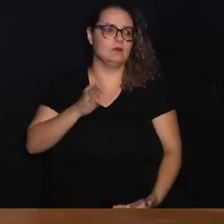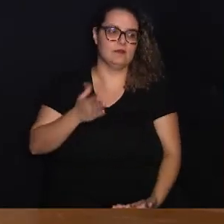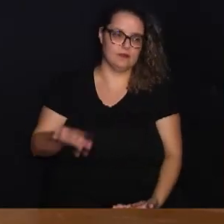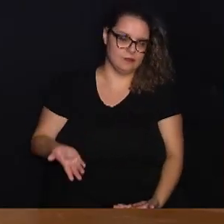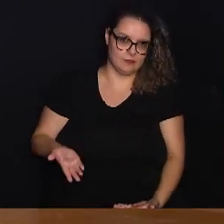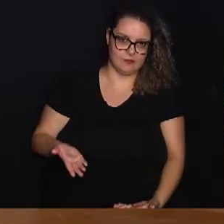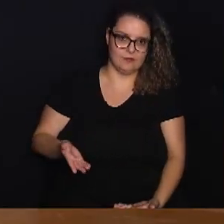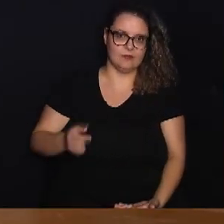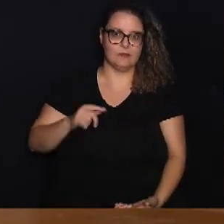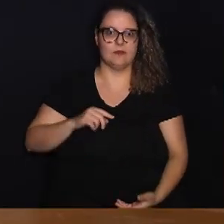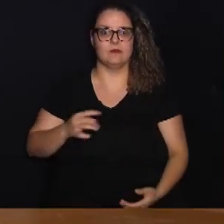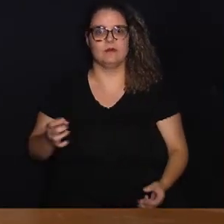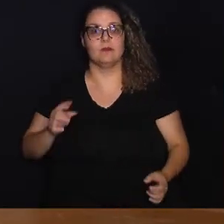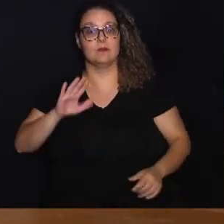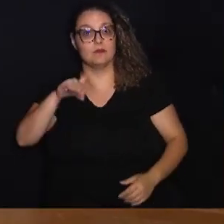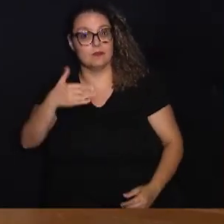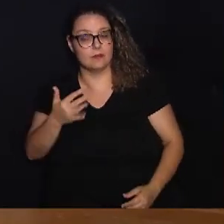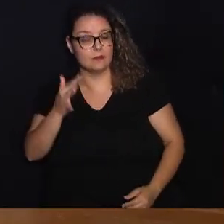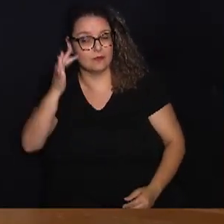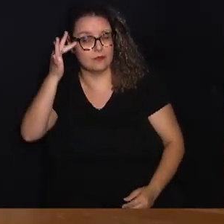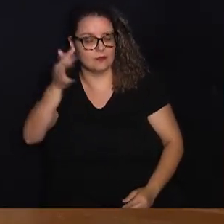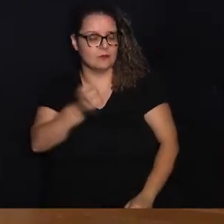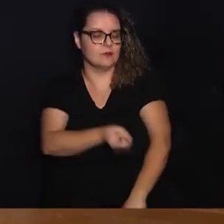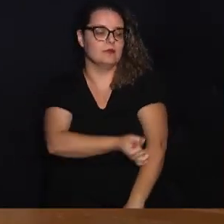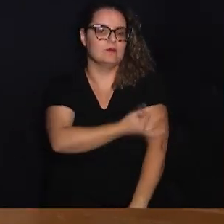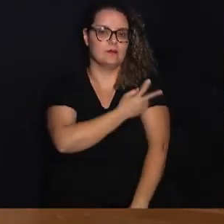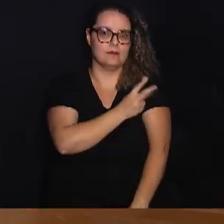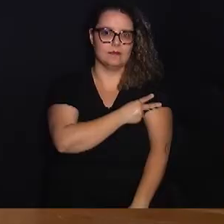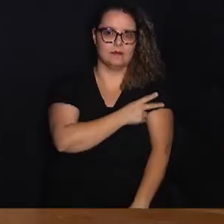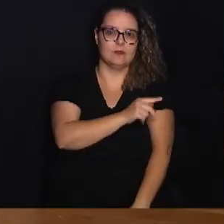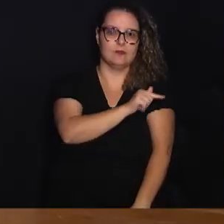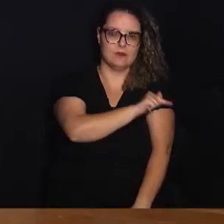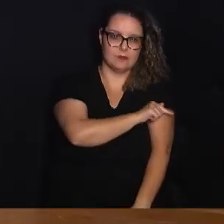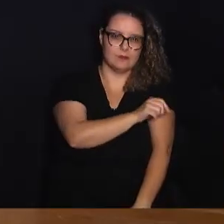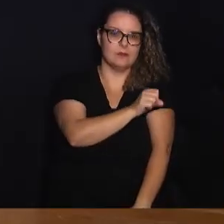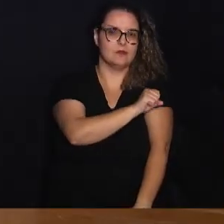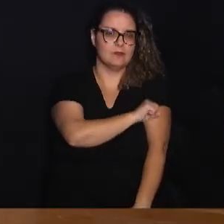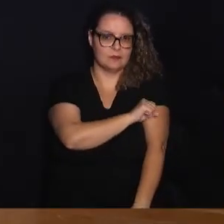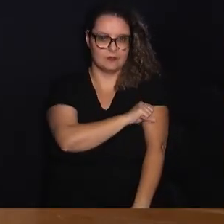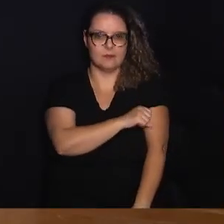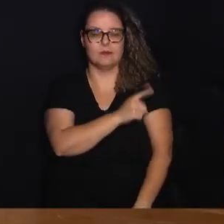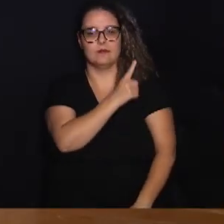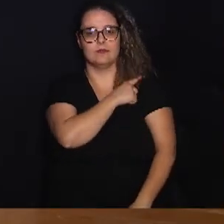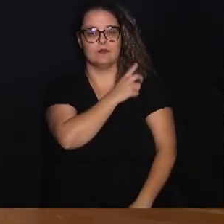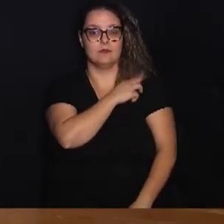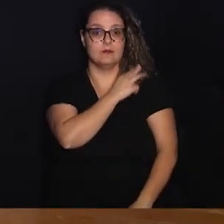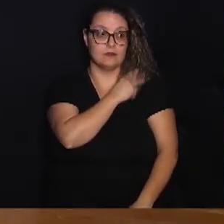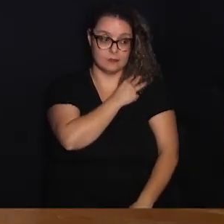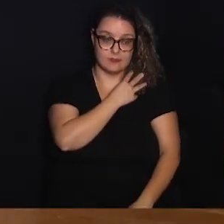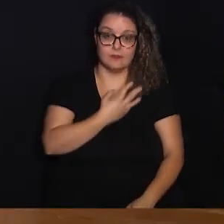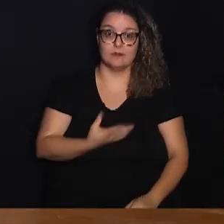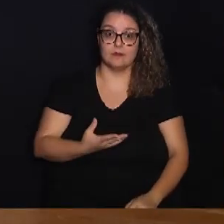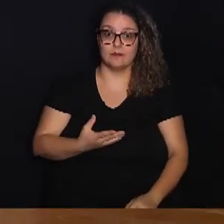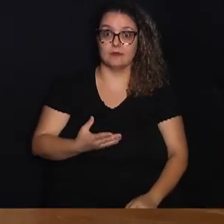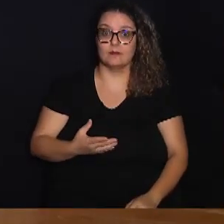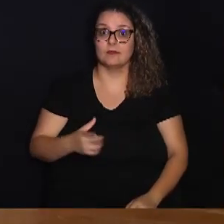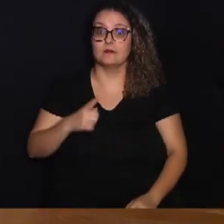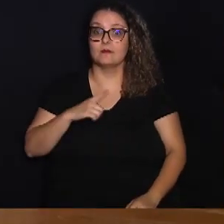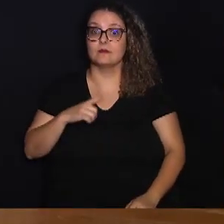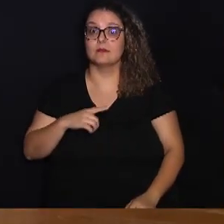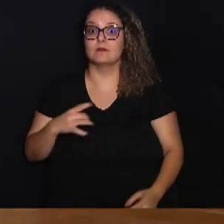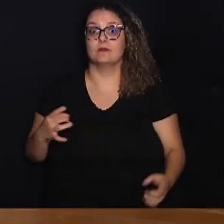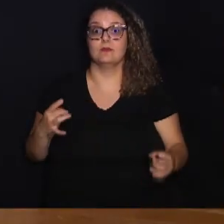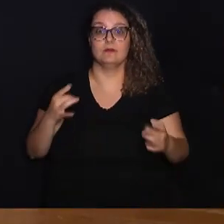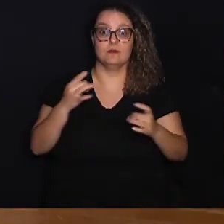É uma prontidão que quando eles chegarem lá no Fundamental 2, no 7º, no 8º ano, no ensino médio, eles vão estar muito mais